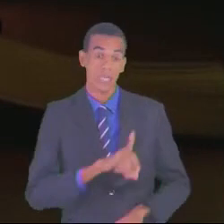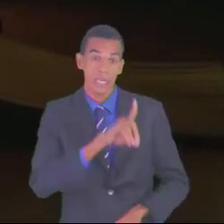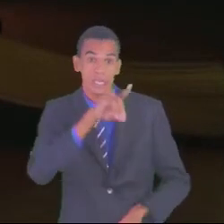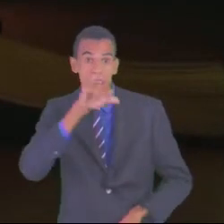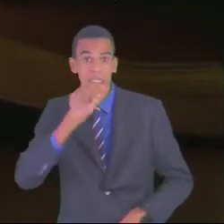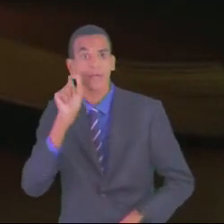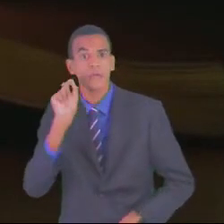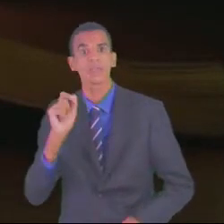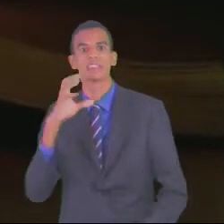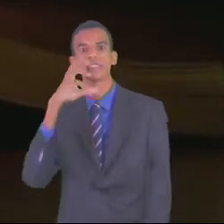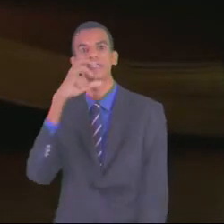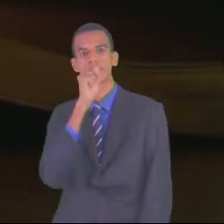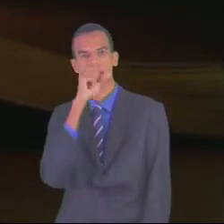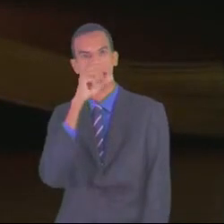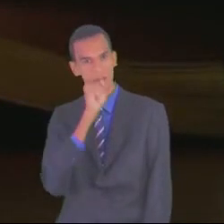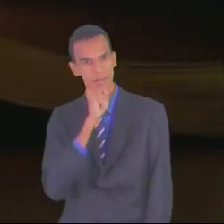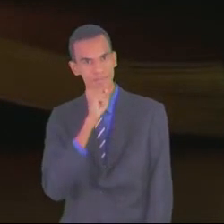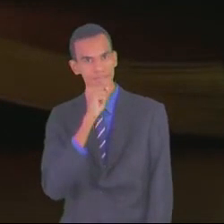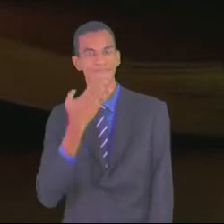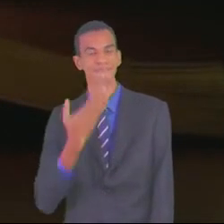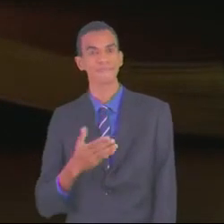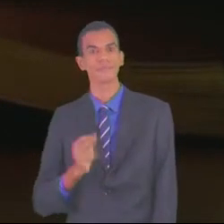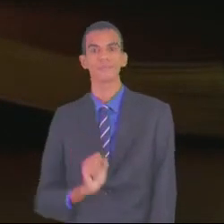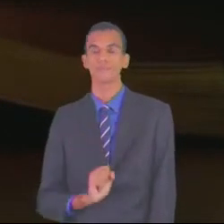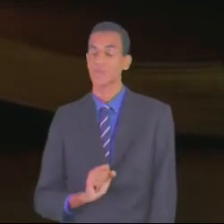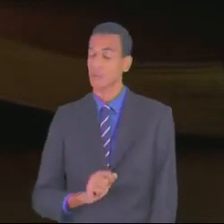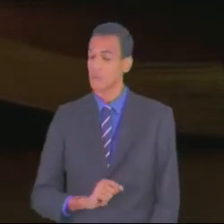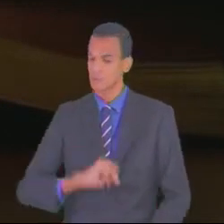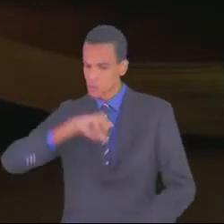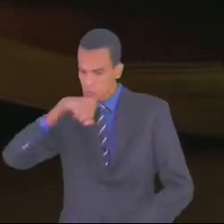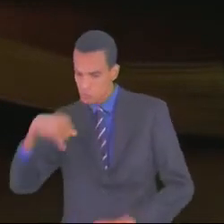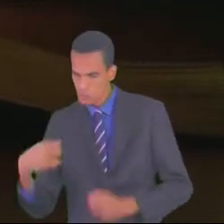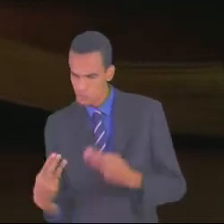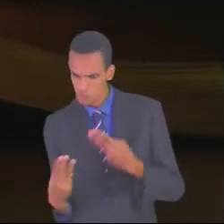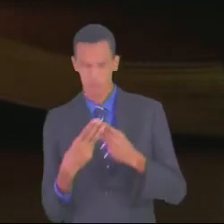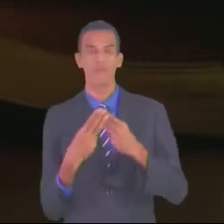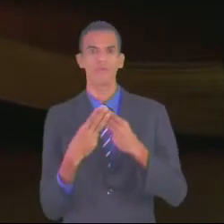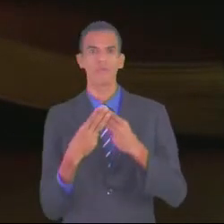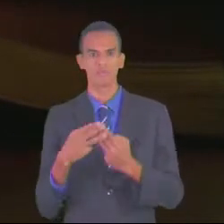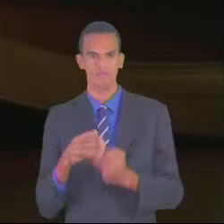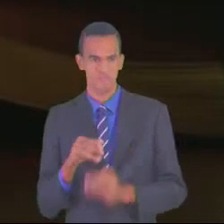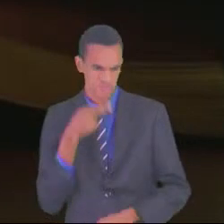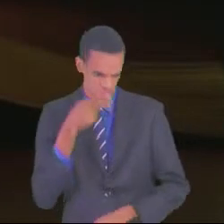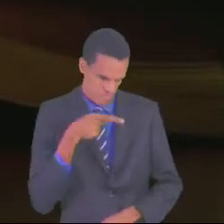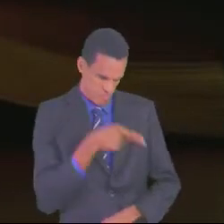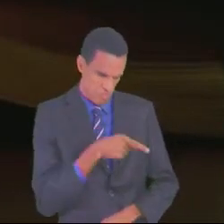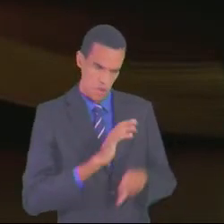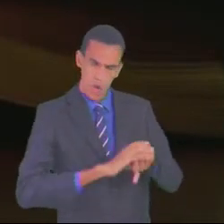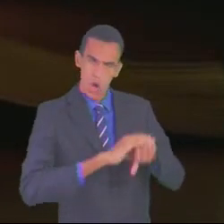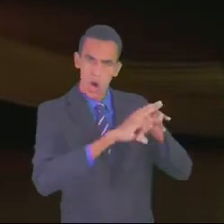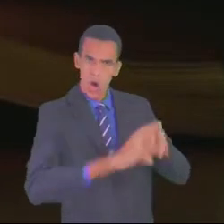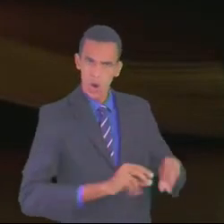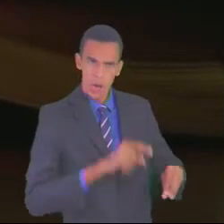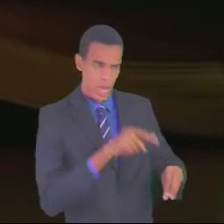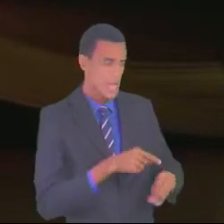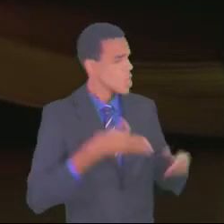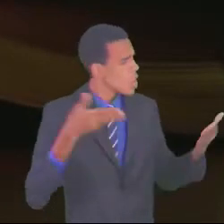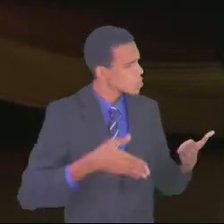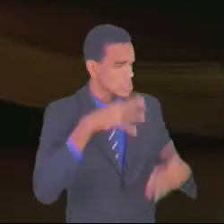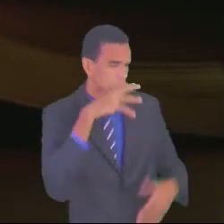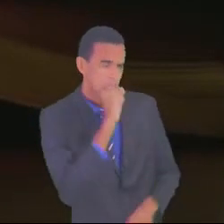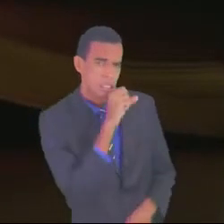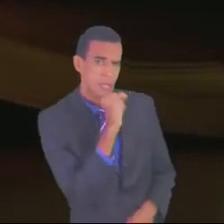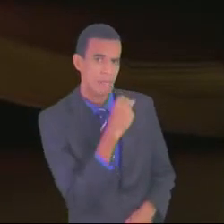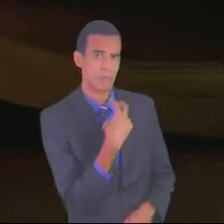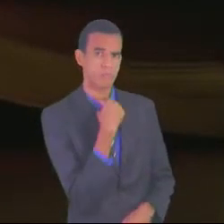sábado. Então os judeus disseram àquele que tinha sido curado: é sábado,